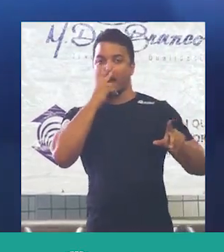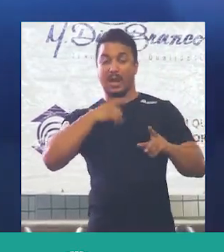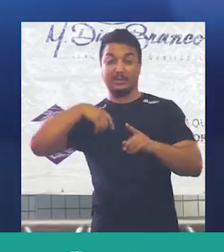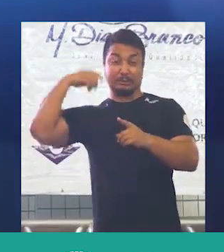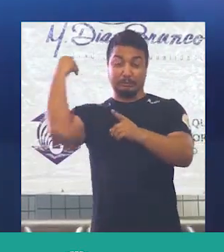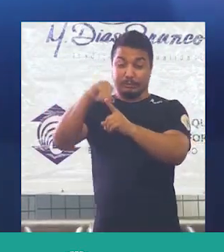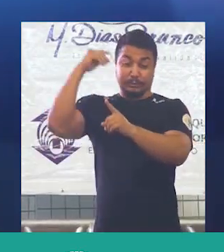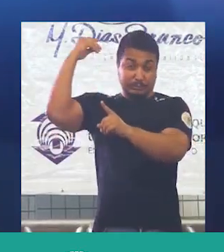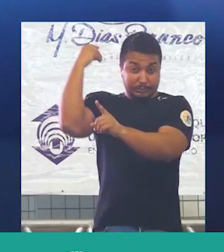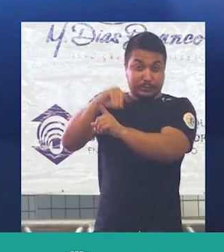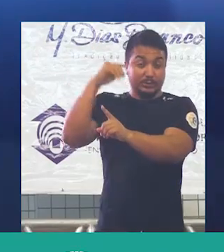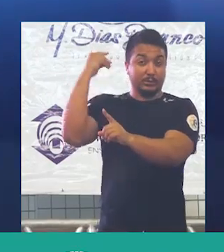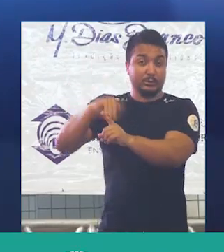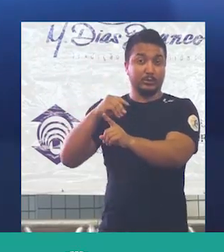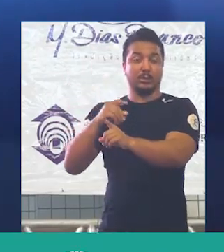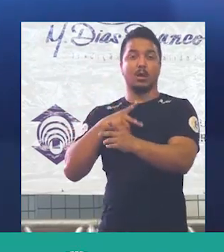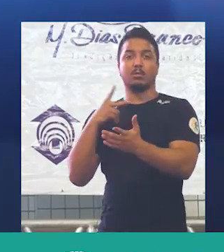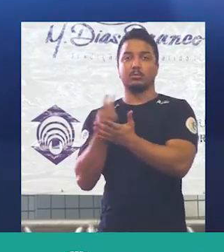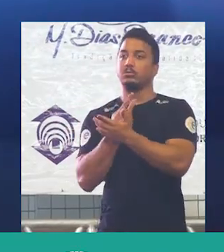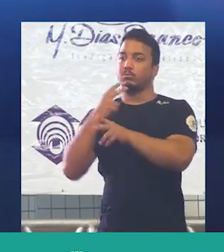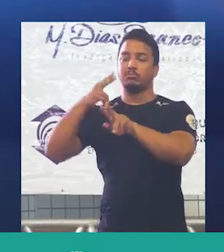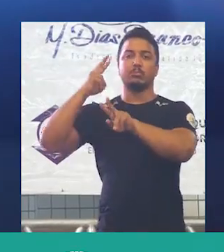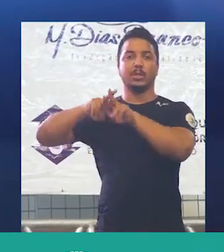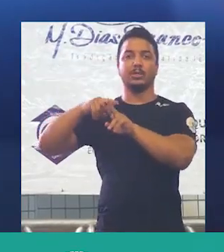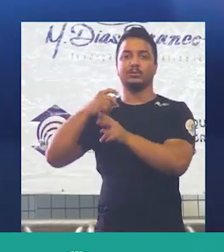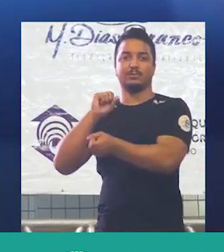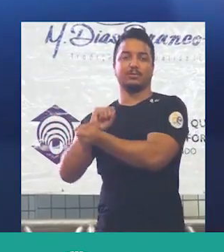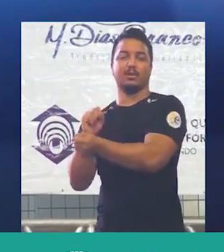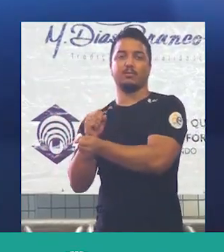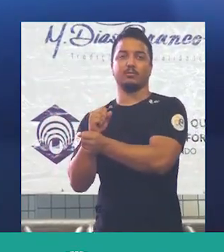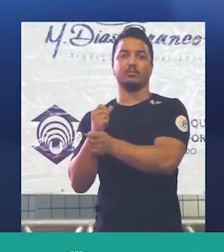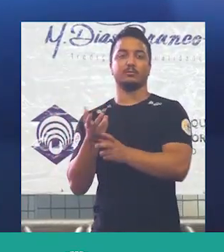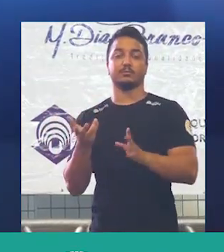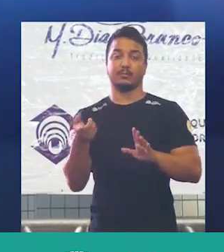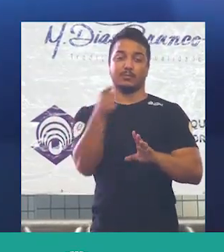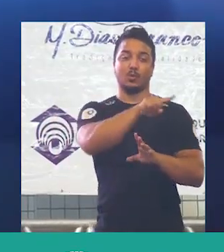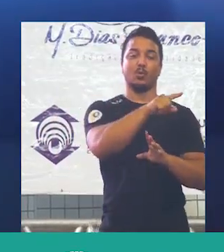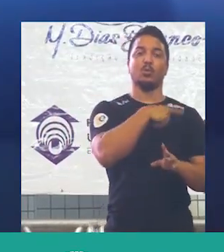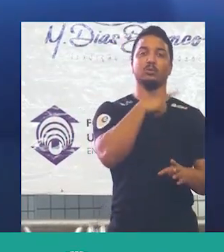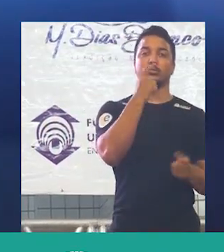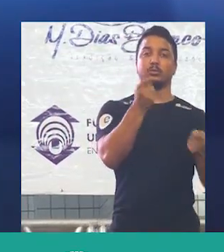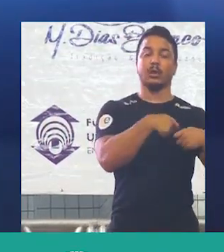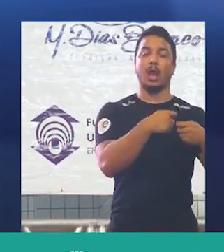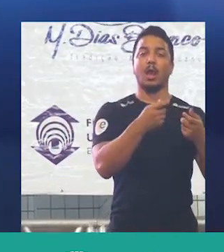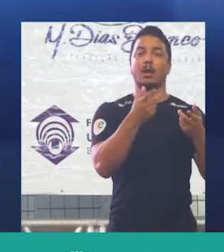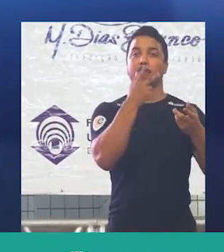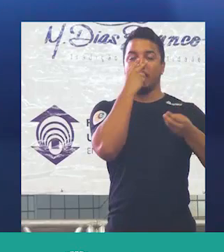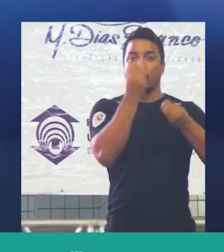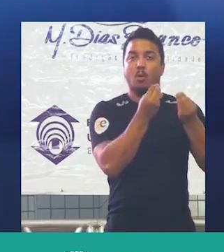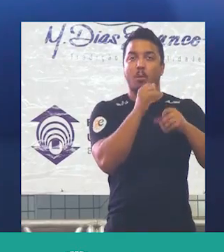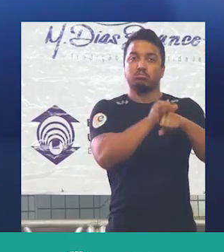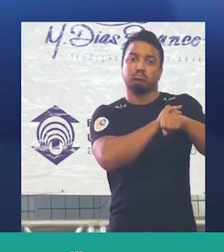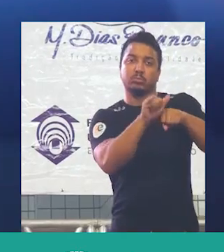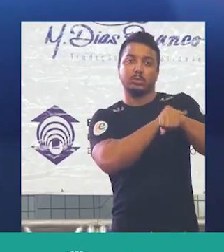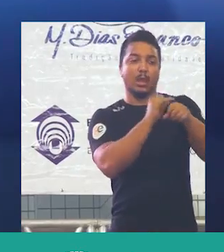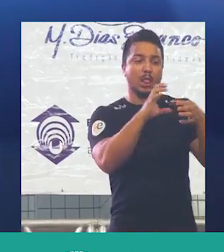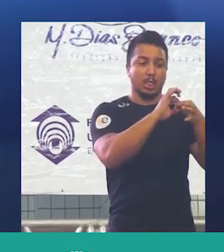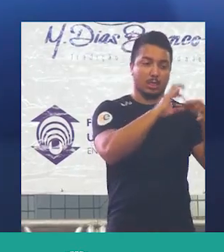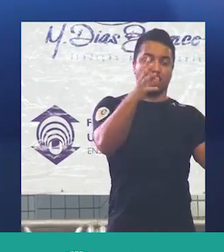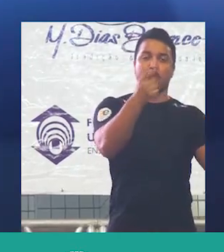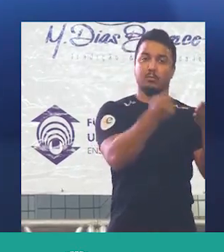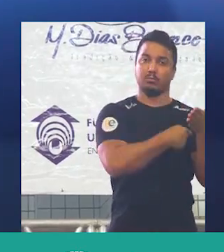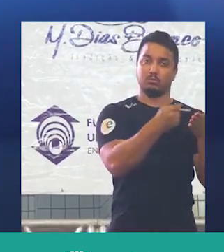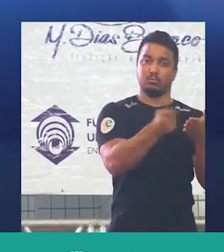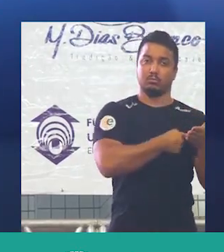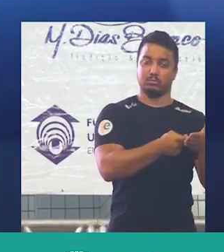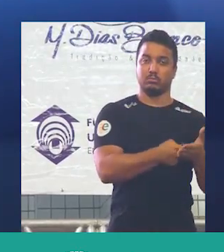escravos reagiram e bateram nele e que foram presos. O outro que usa a alforria como